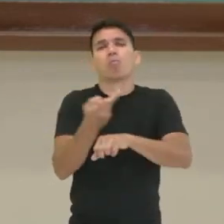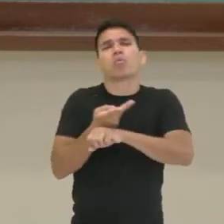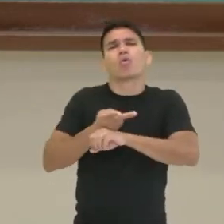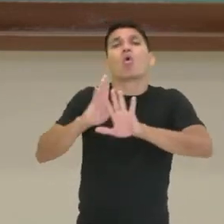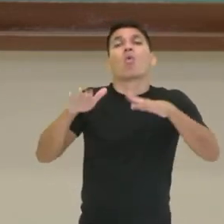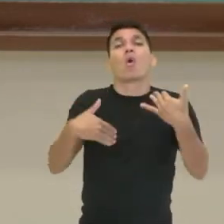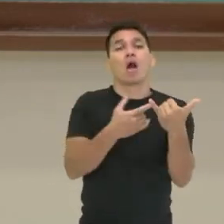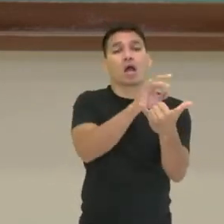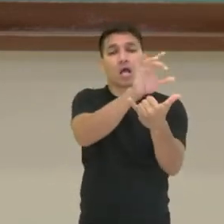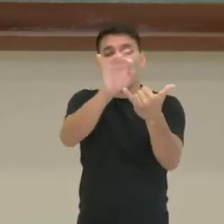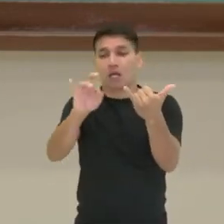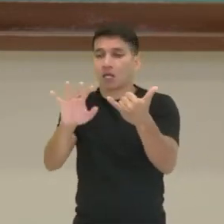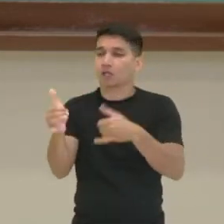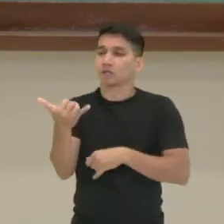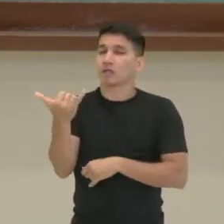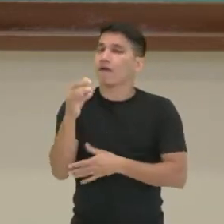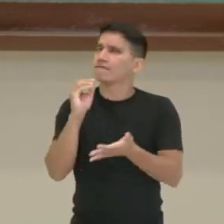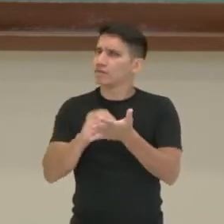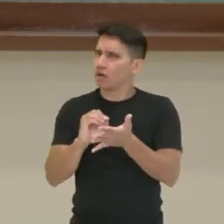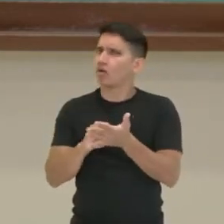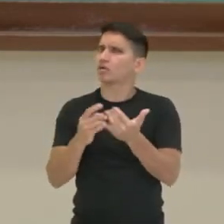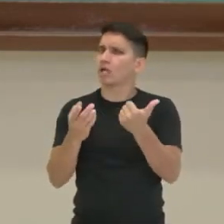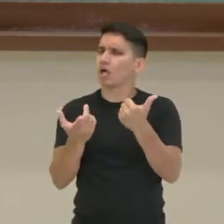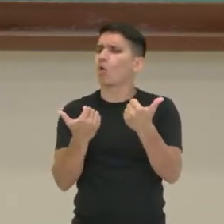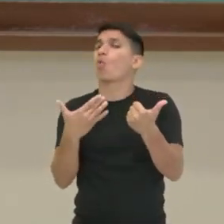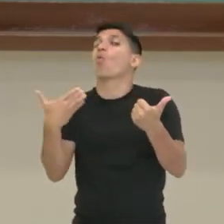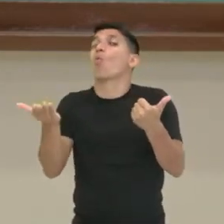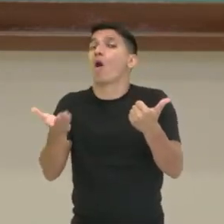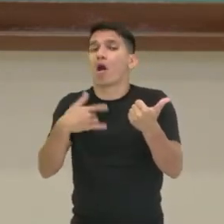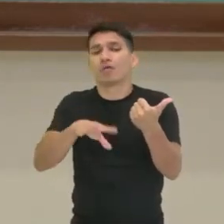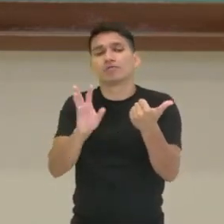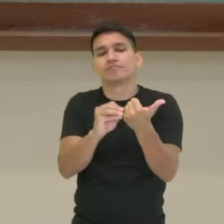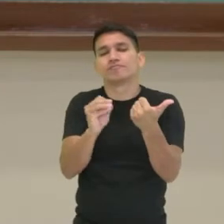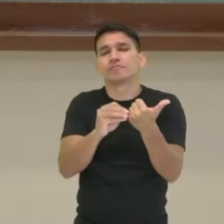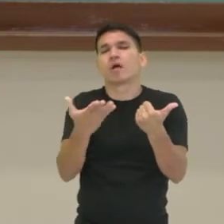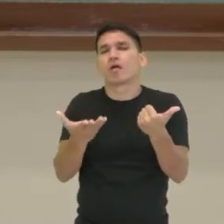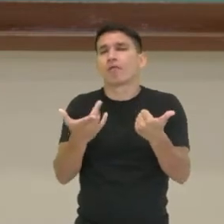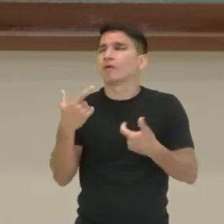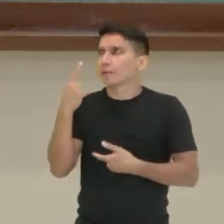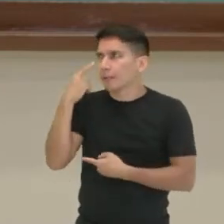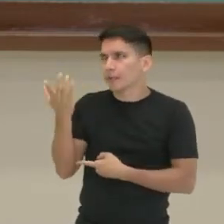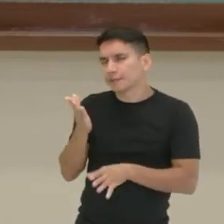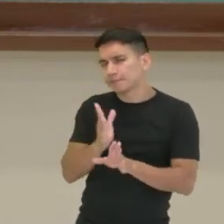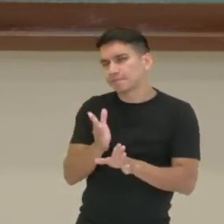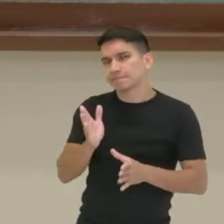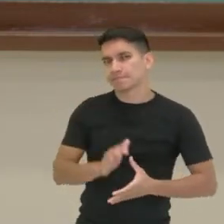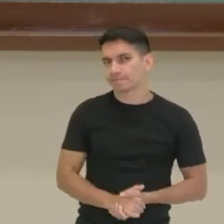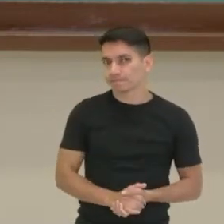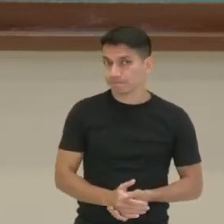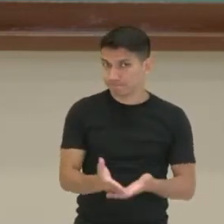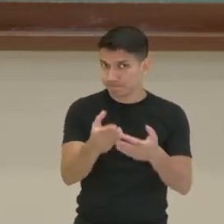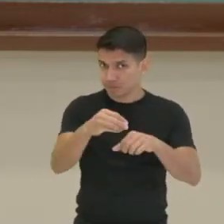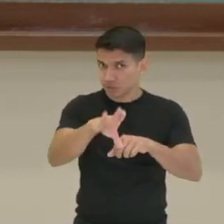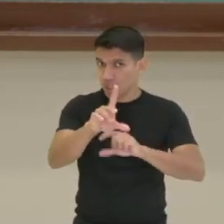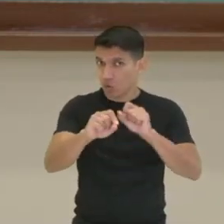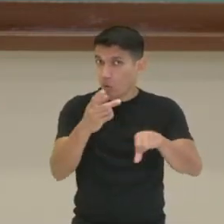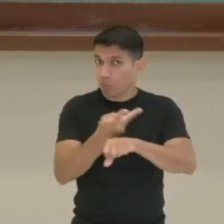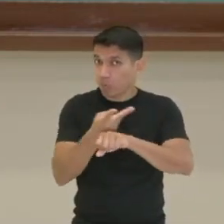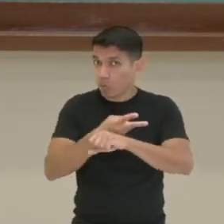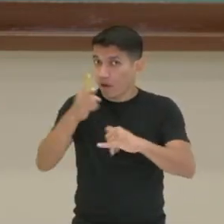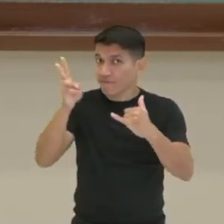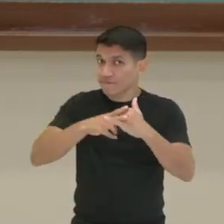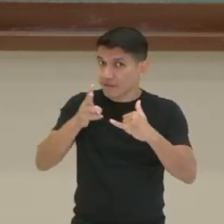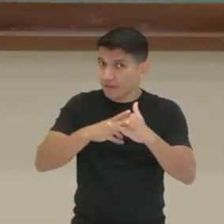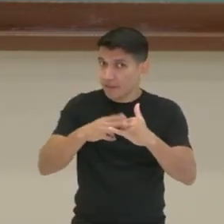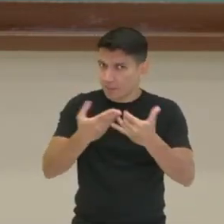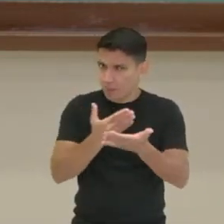delas, nós temos lá uma oração incompleta que vai exigir um complemento. Vamos dividir? Vamos tentar encontrar? Dica, busque os verbos e